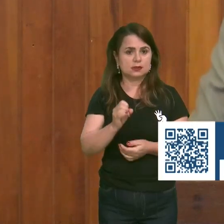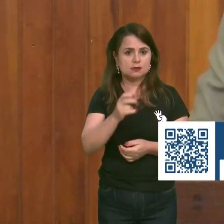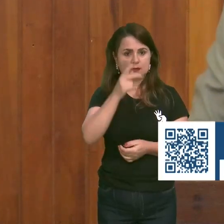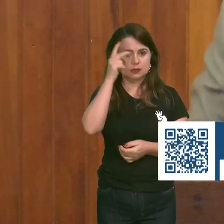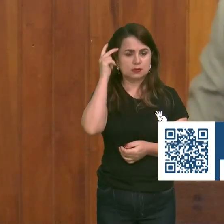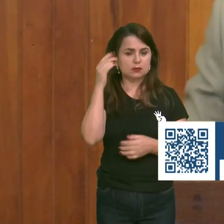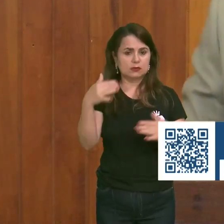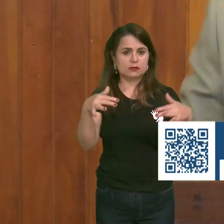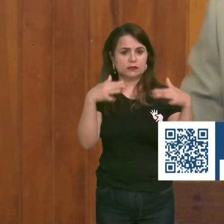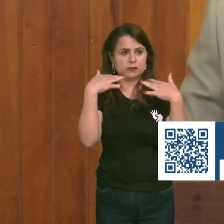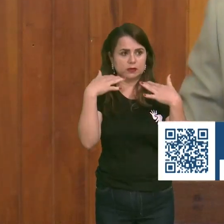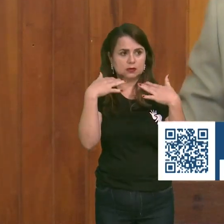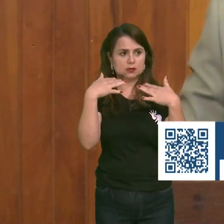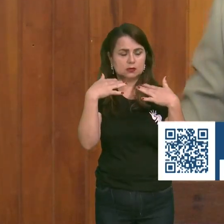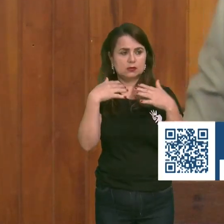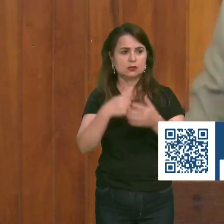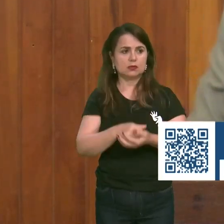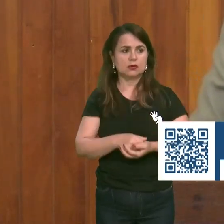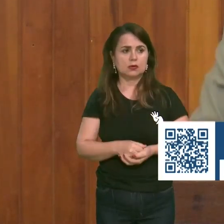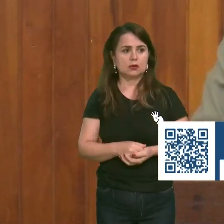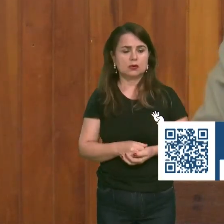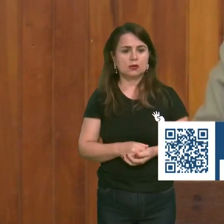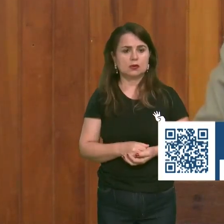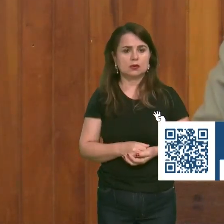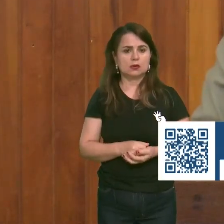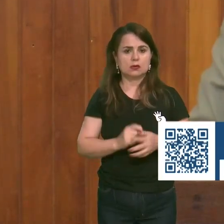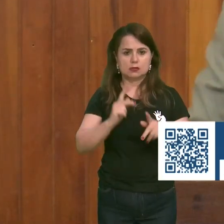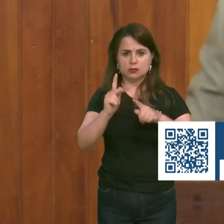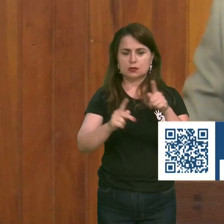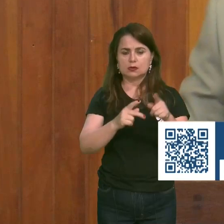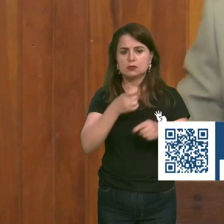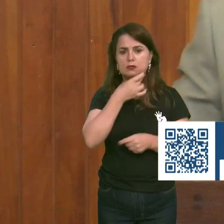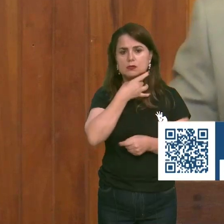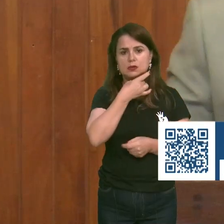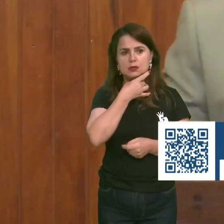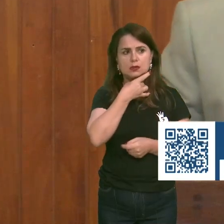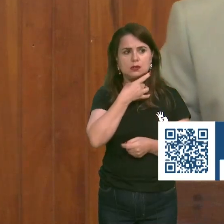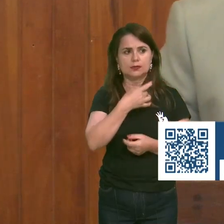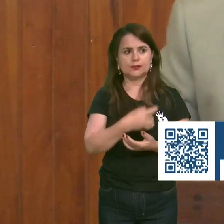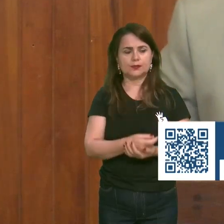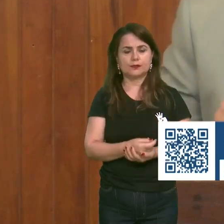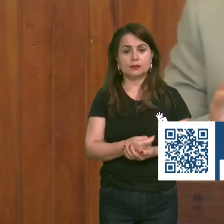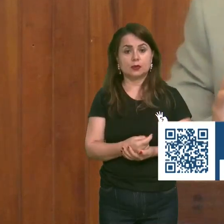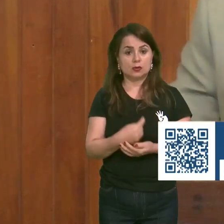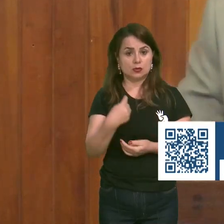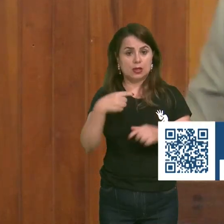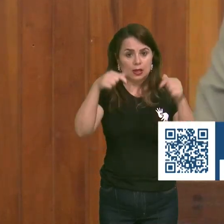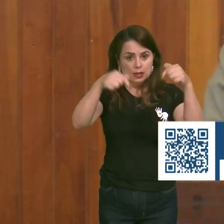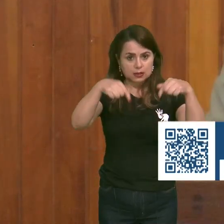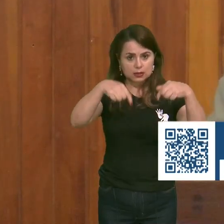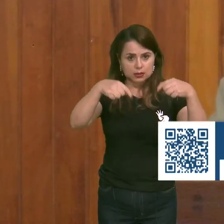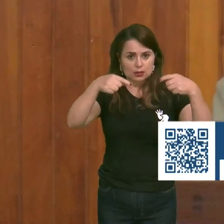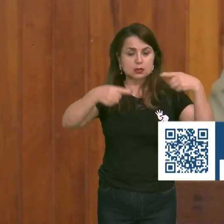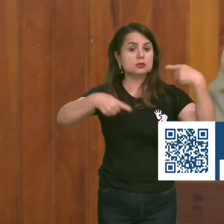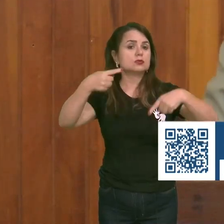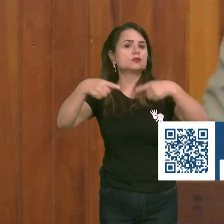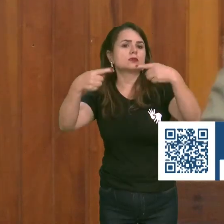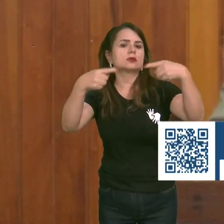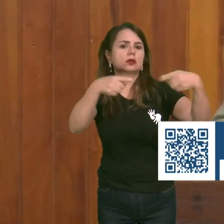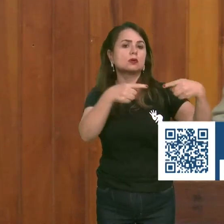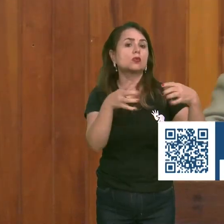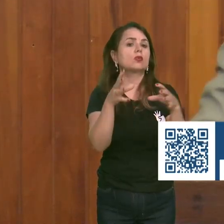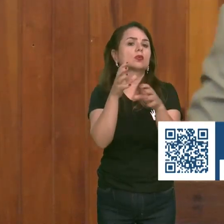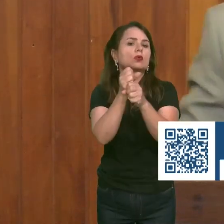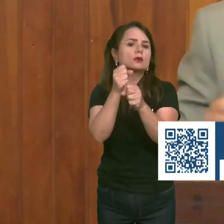Assis nos ouvem população de Marília estamos aqui discutindo o orçamento do município